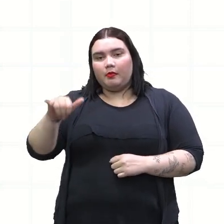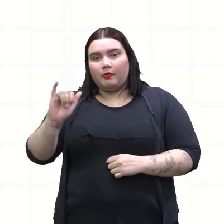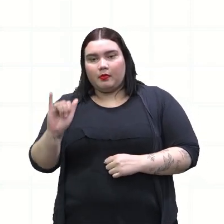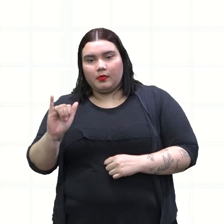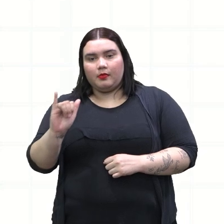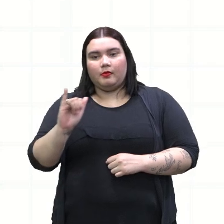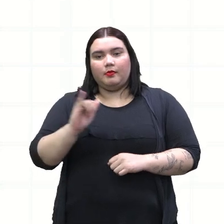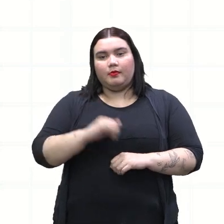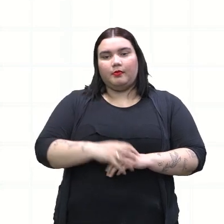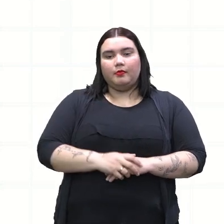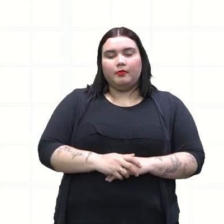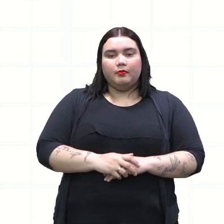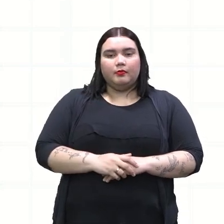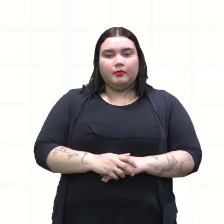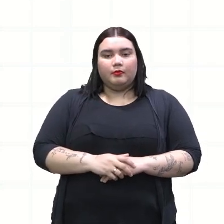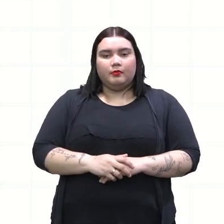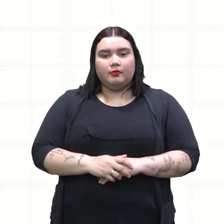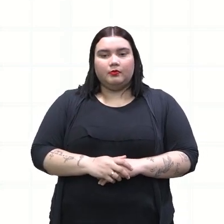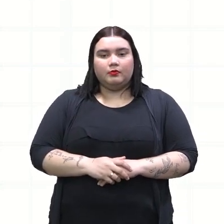marry?